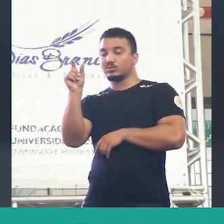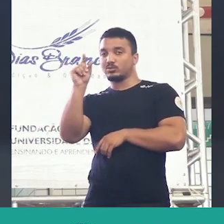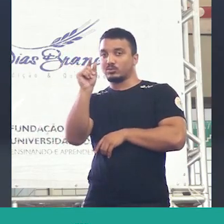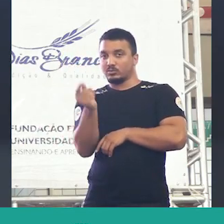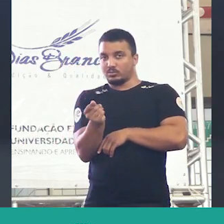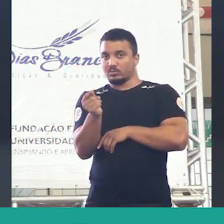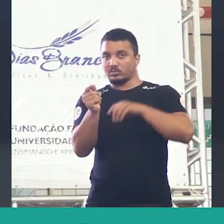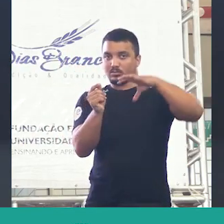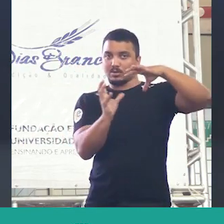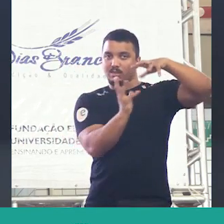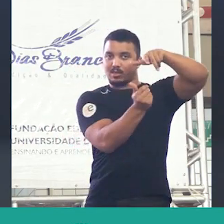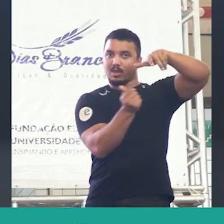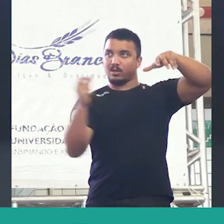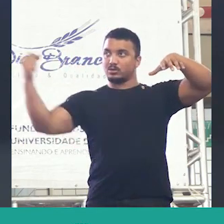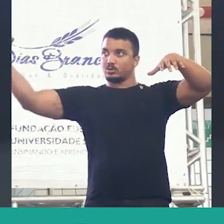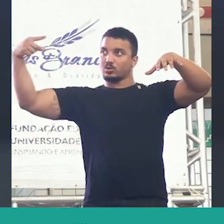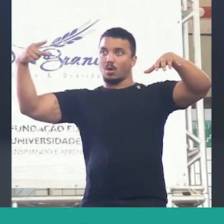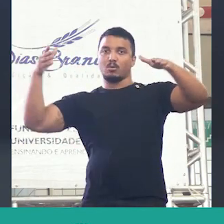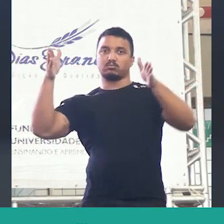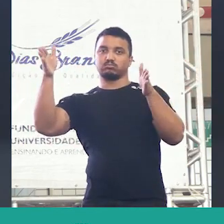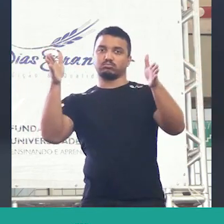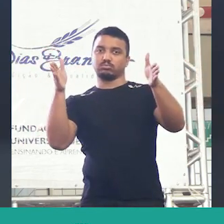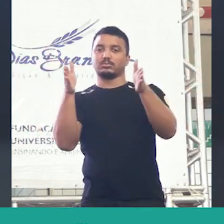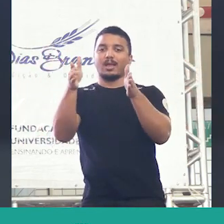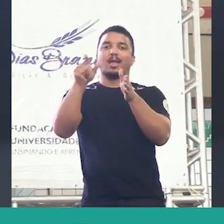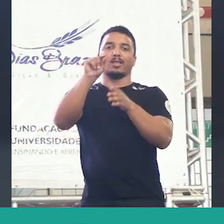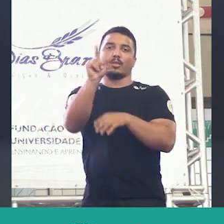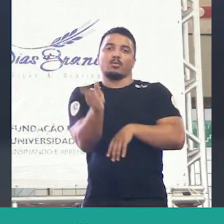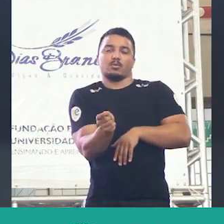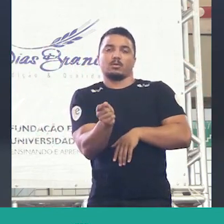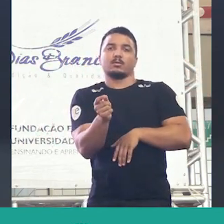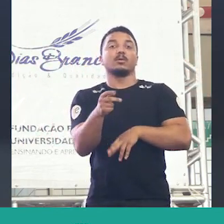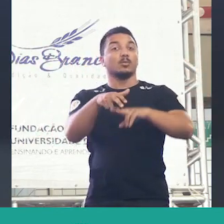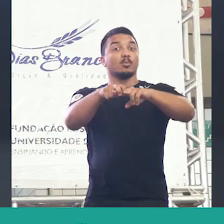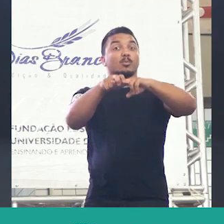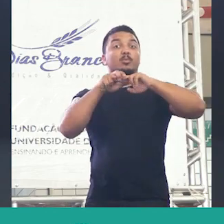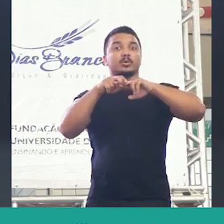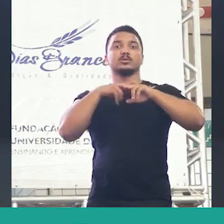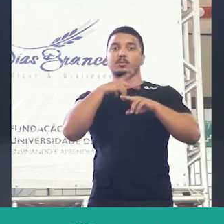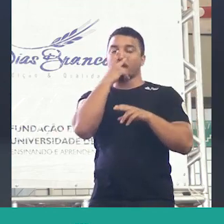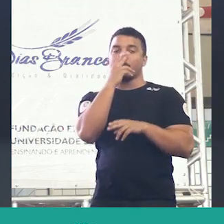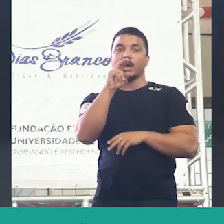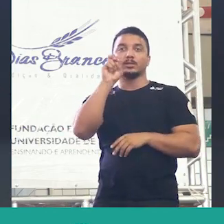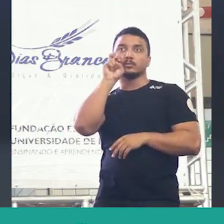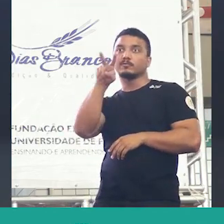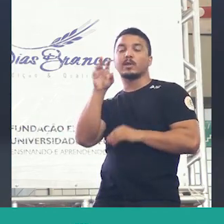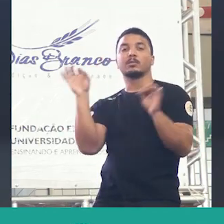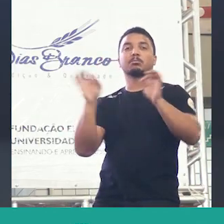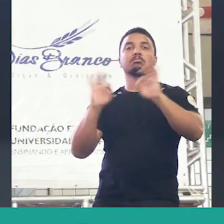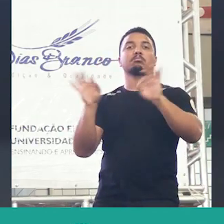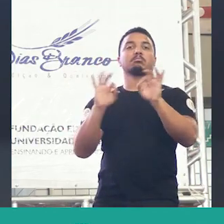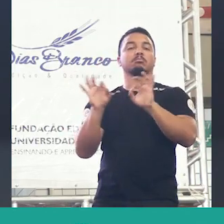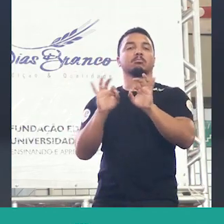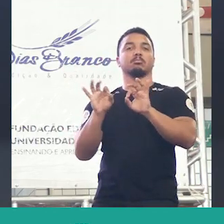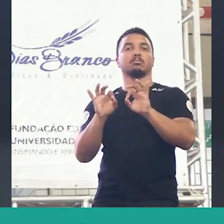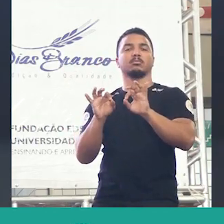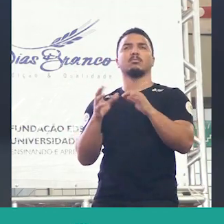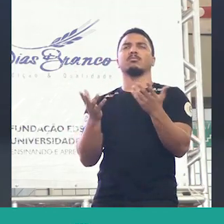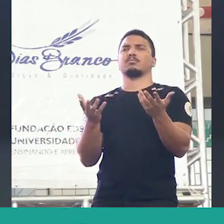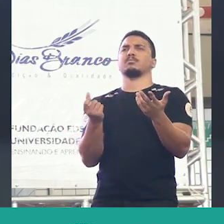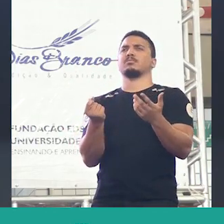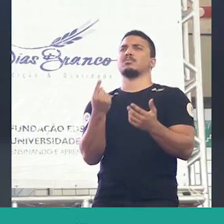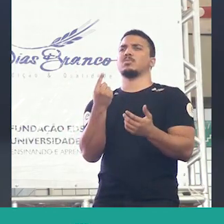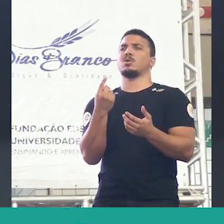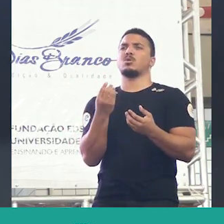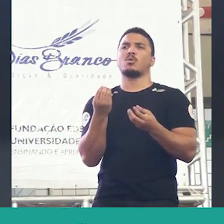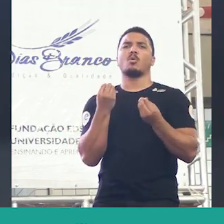Sol e a Terra. Concorda comigo ou não? Vocês estão vendo o desenho? Por isso que a lua nova não é visível.